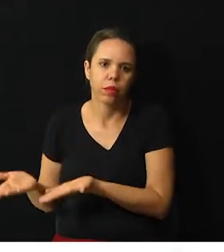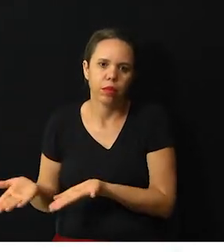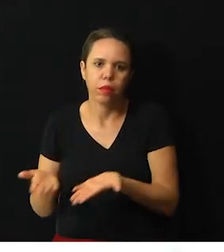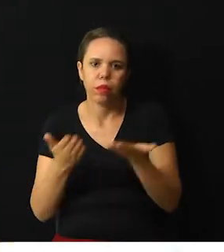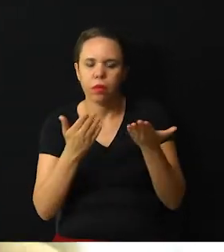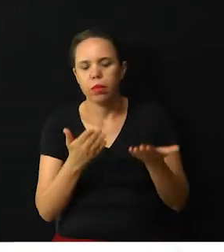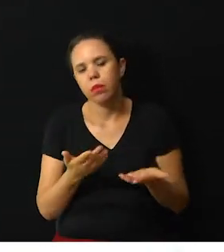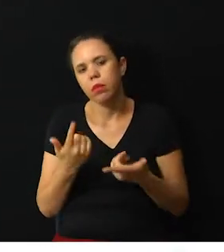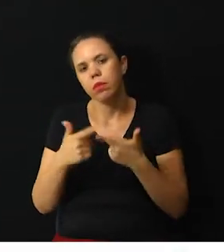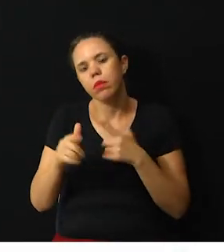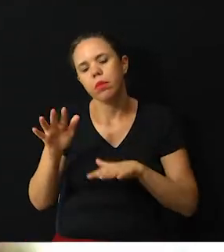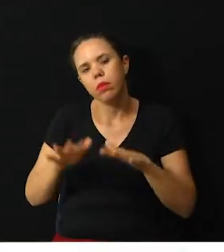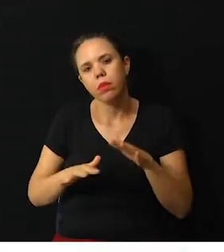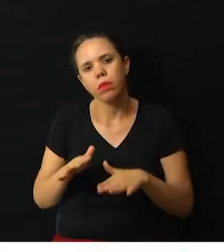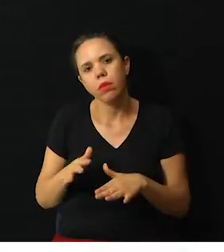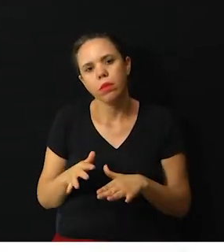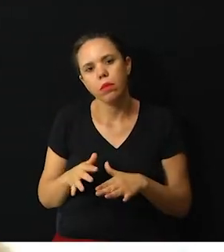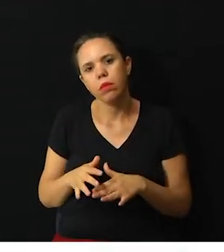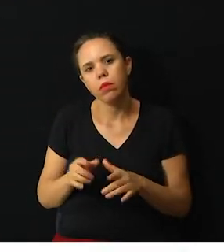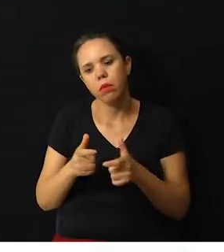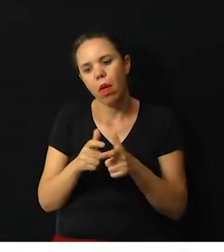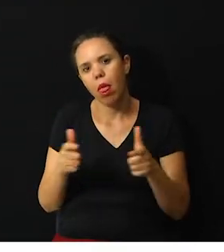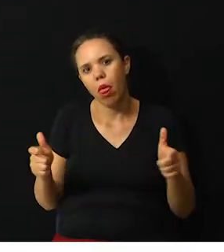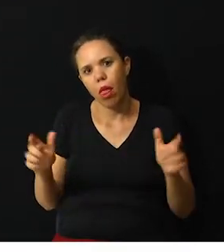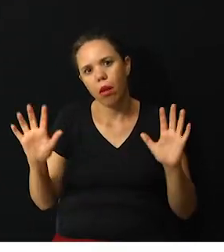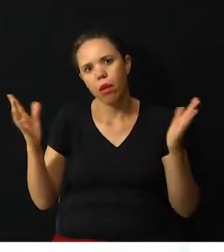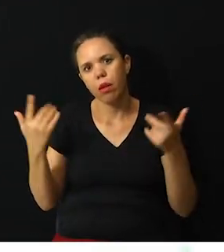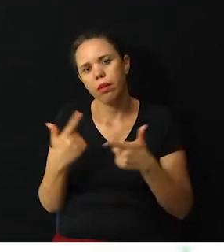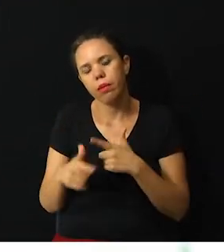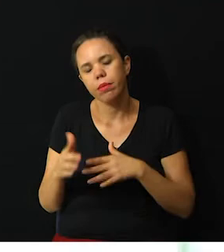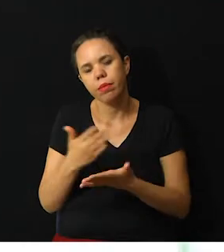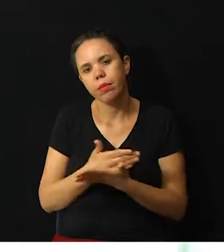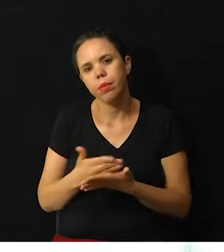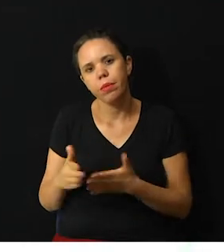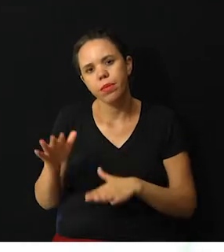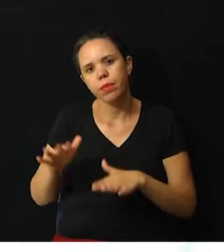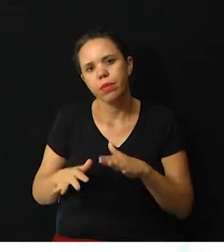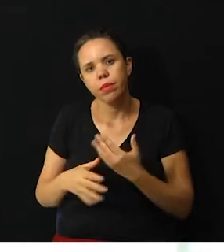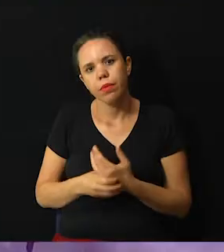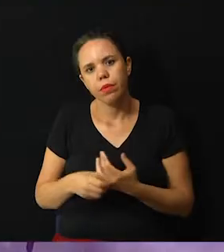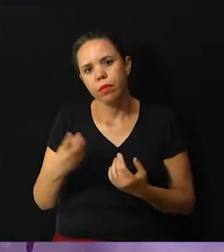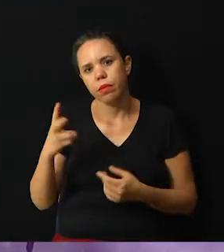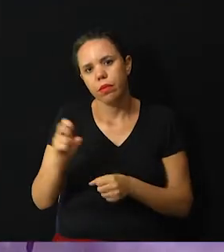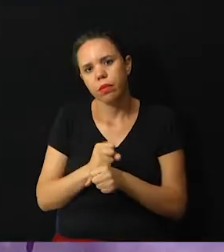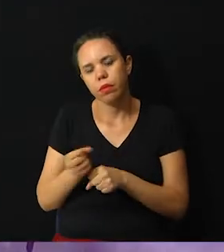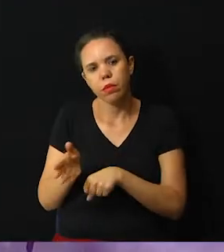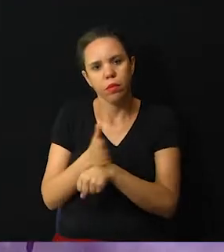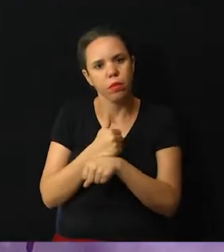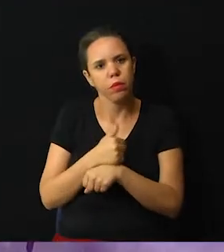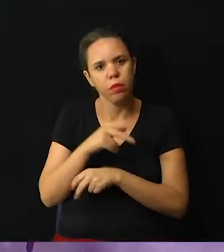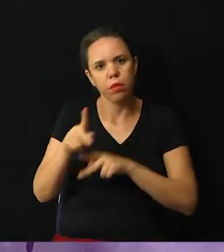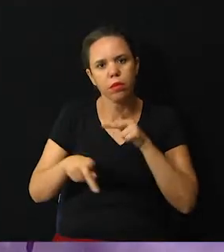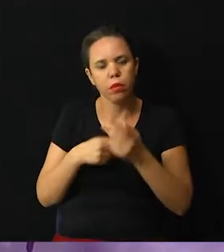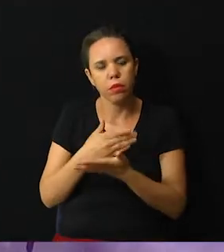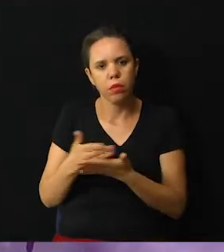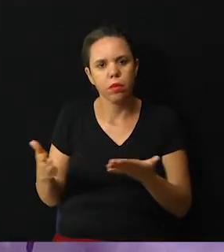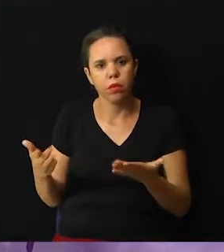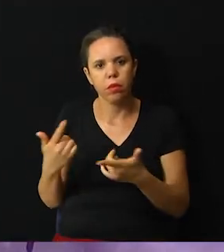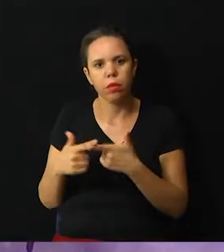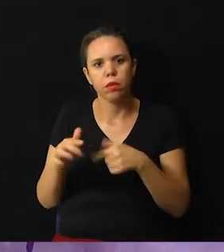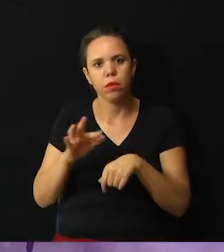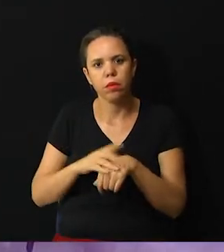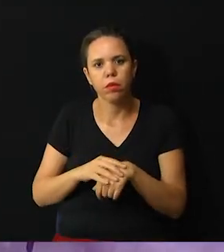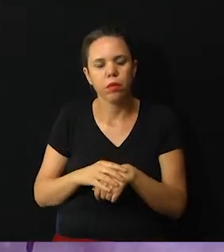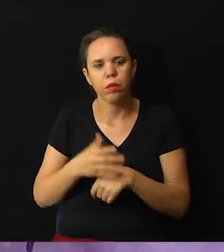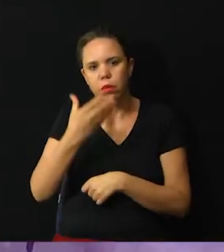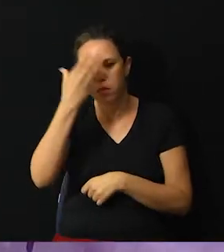vai levando para a degeneração. Então, é uma cascata de eventos que começa, às vezes, 15 anos antes da pessoa começar a ter